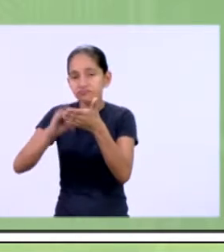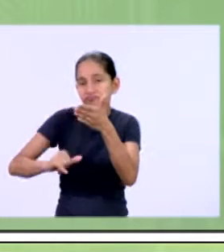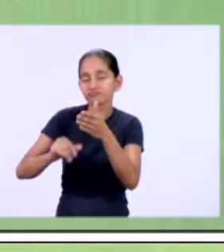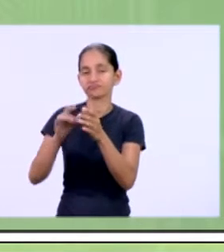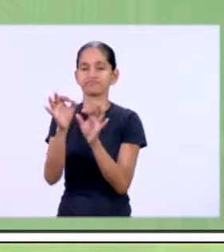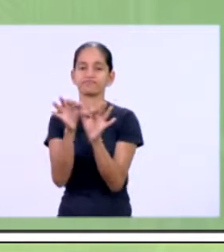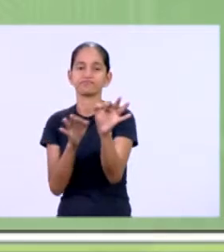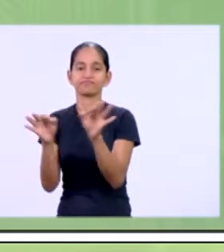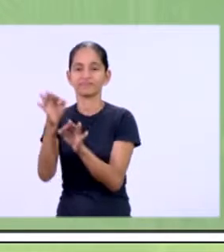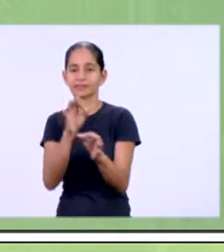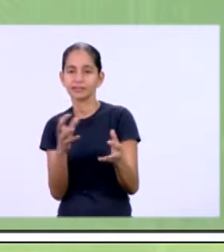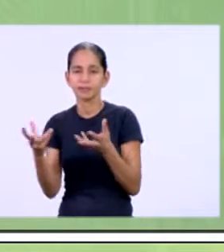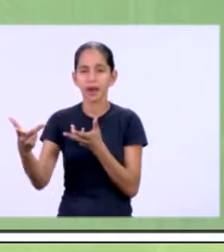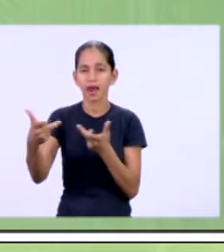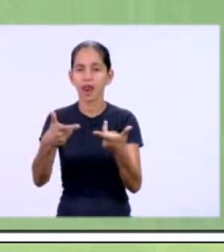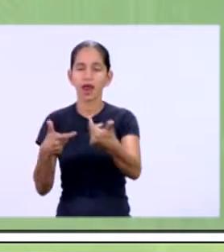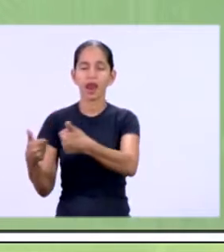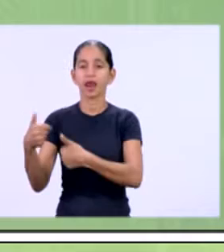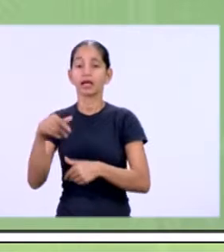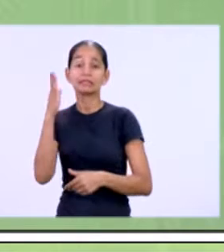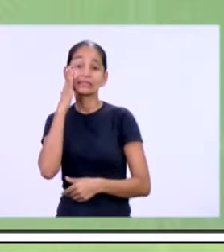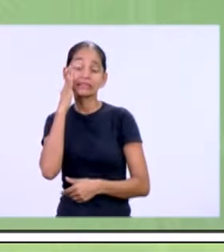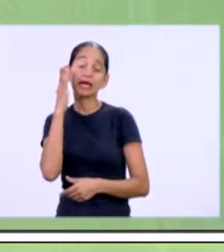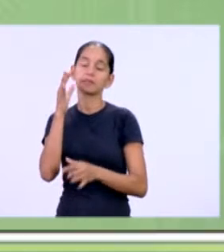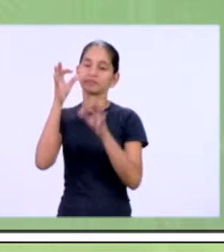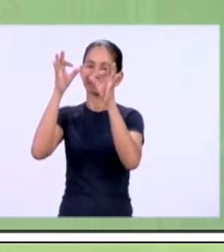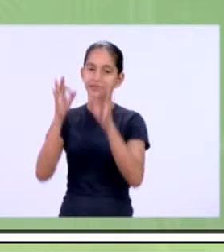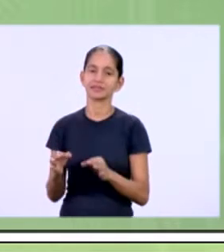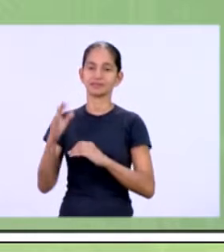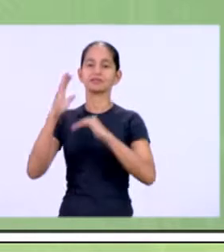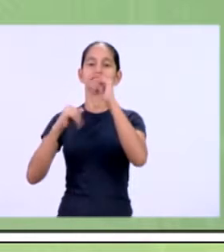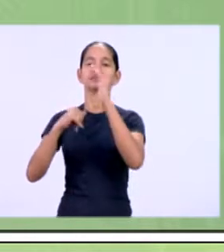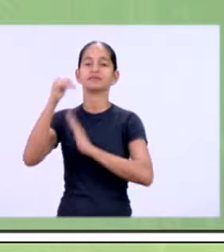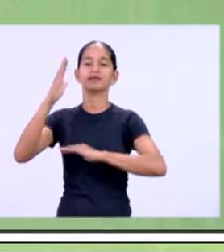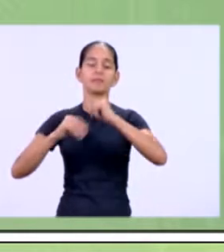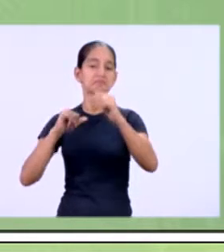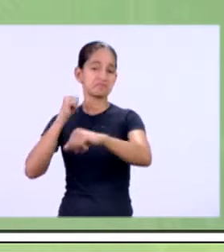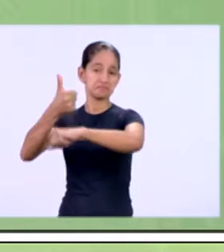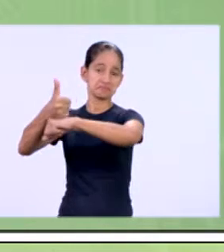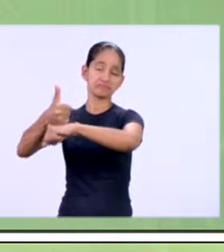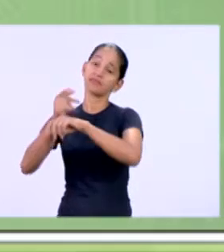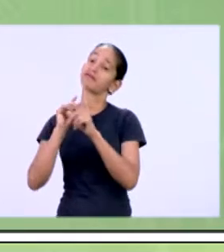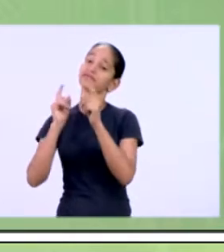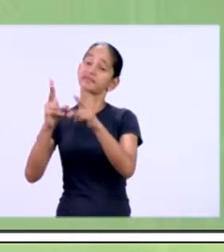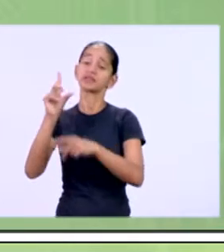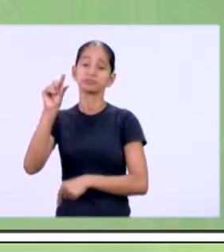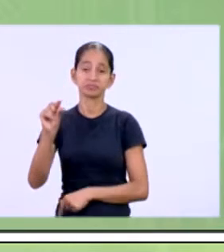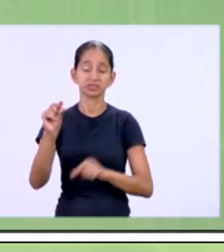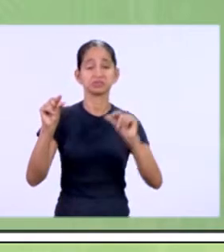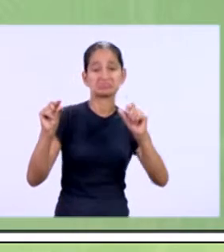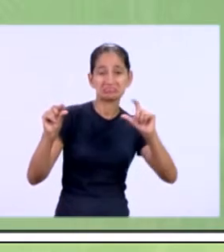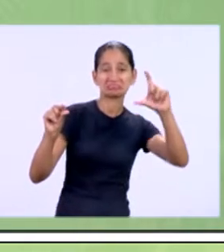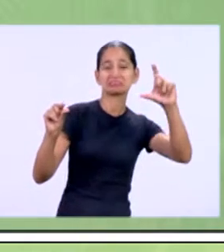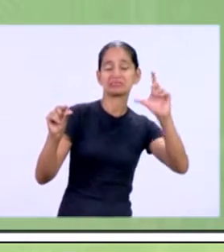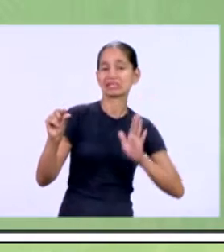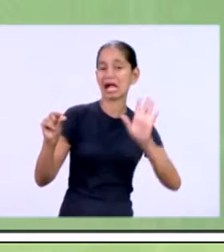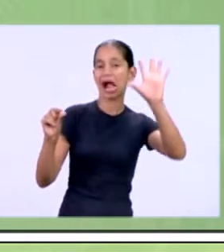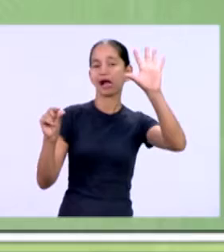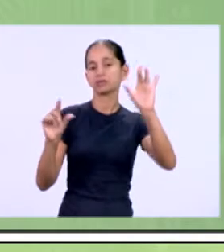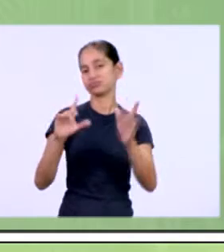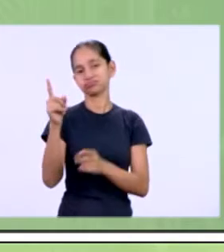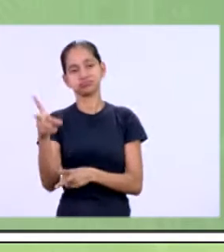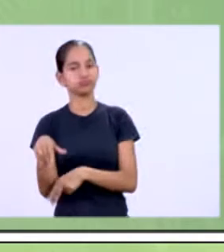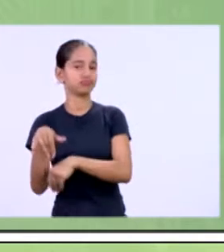carga tributária melhor que a sua, uma opção tributária dentro da lei, melhor que a sua, ele está mais competitivo que você. Correto? A gente